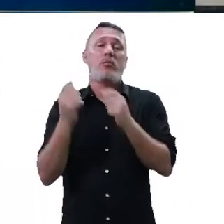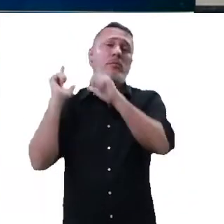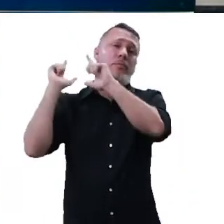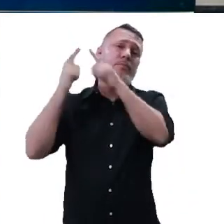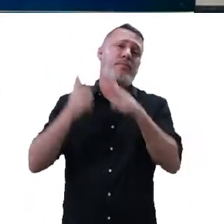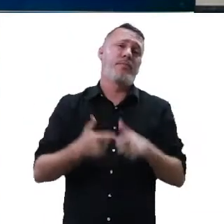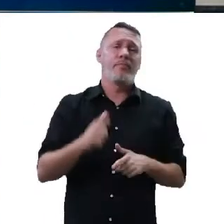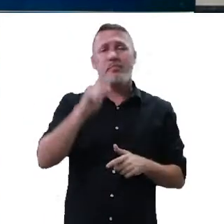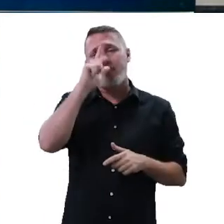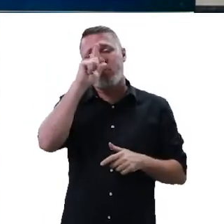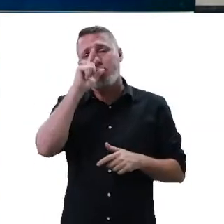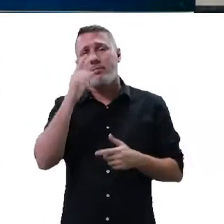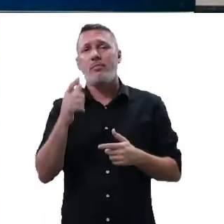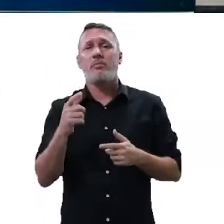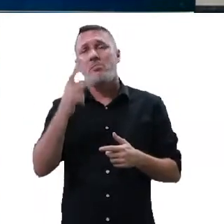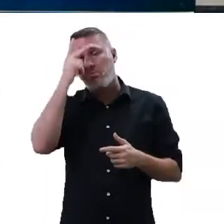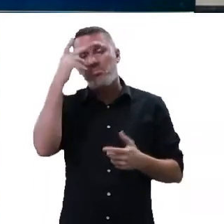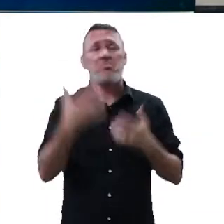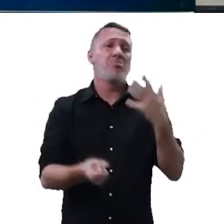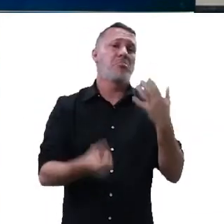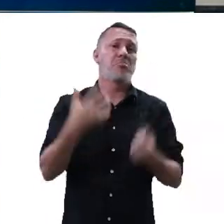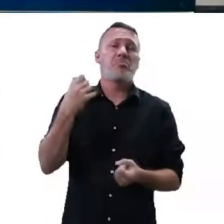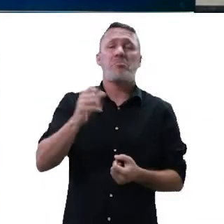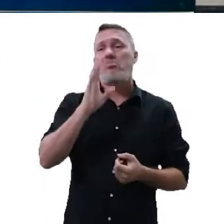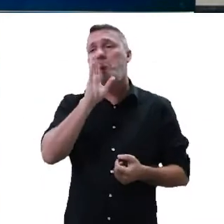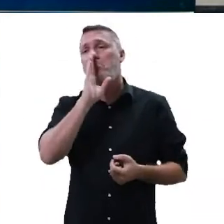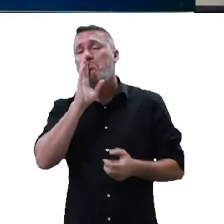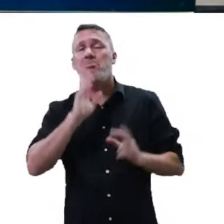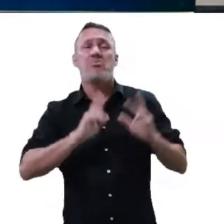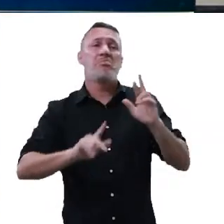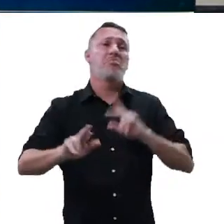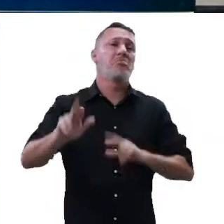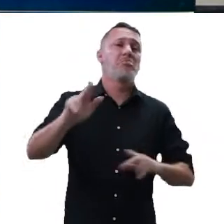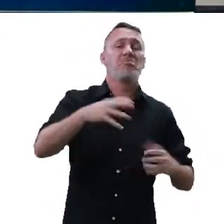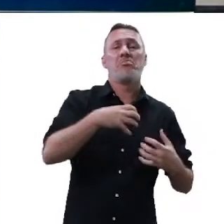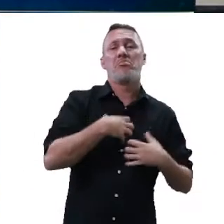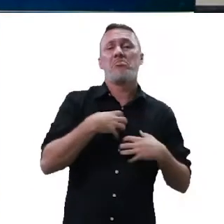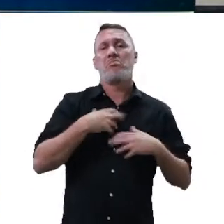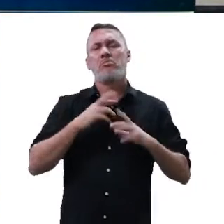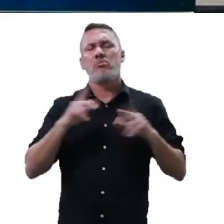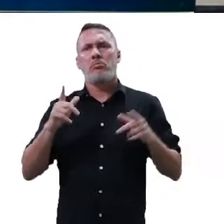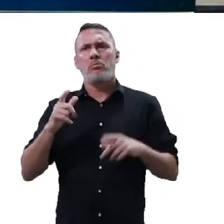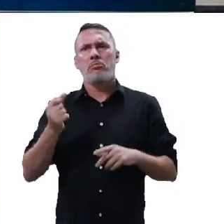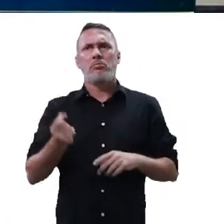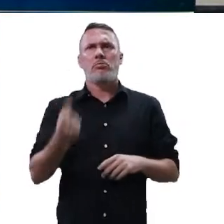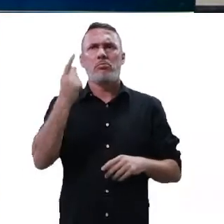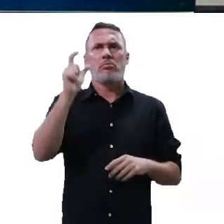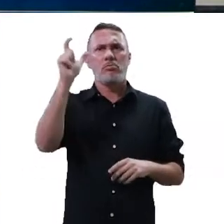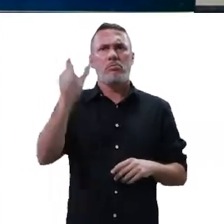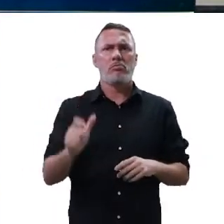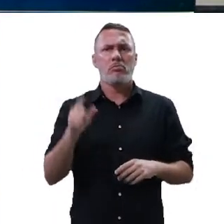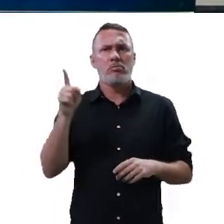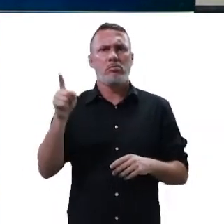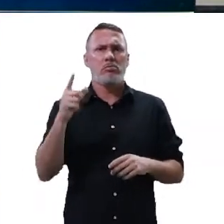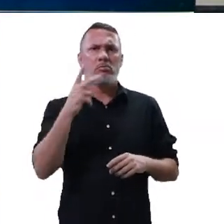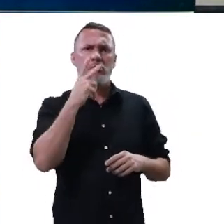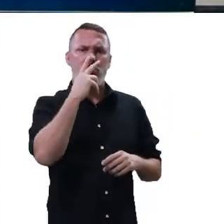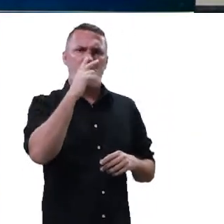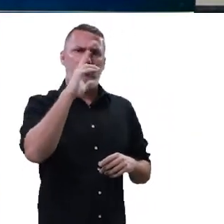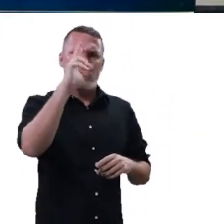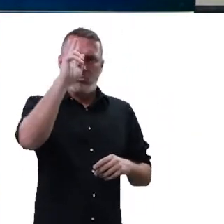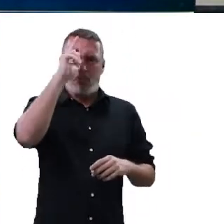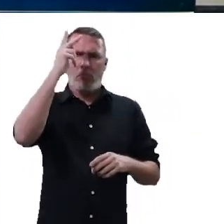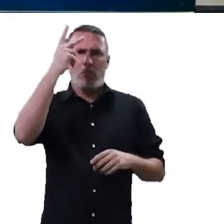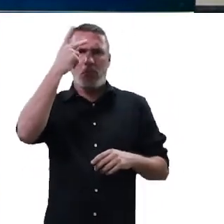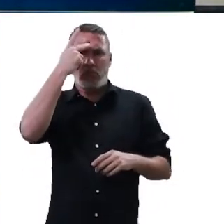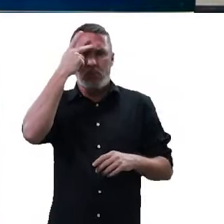Uma sociedade tradicional, como outra qualquer, onde cada um vai repetindo aquilo que ouve, certo? De repente, surge alguém que